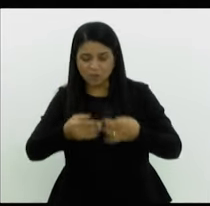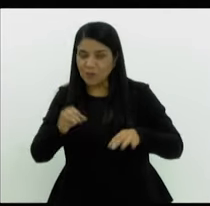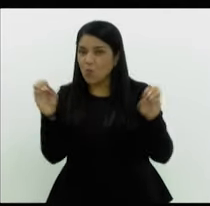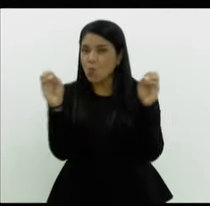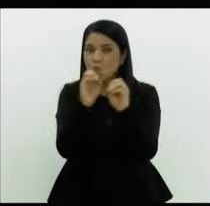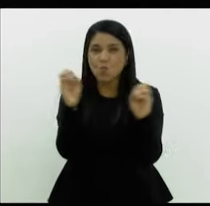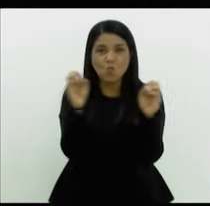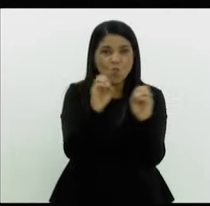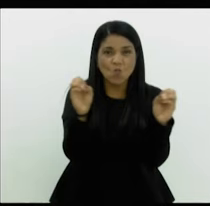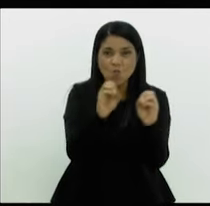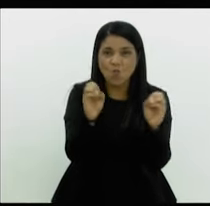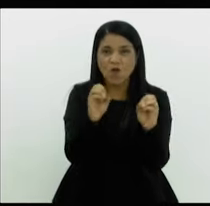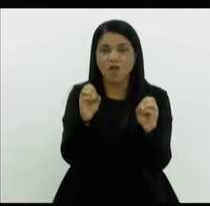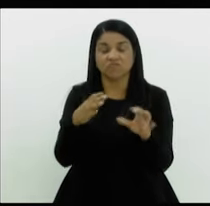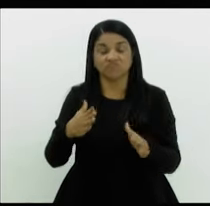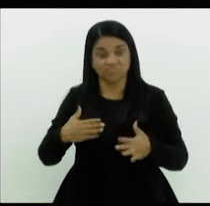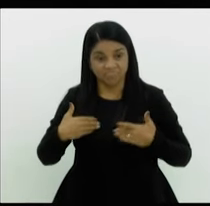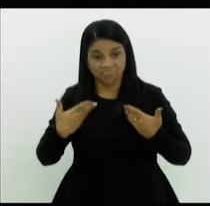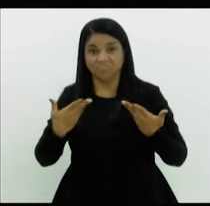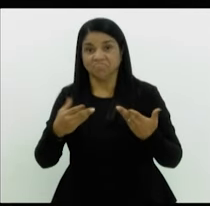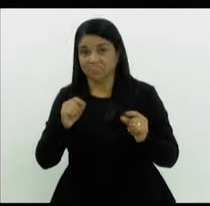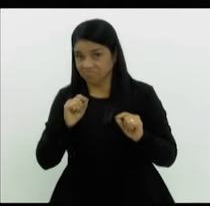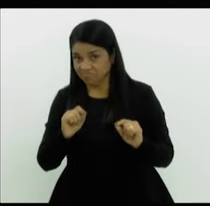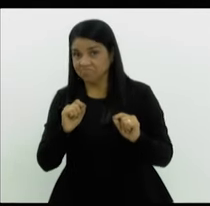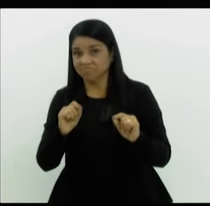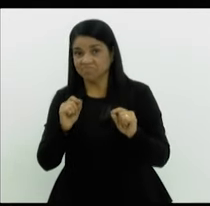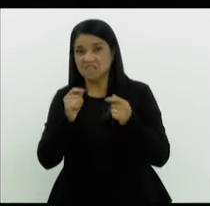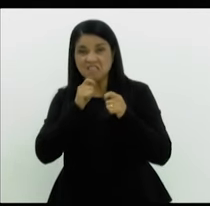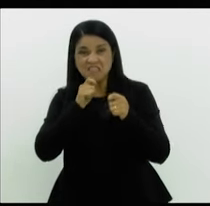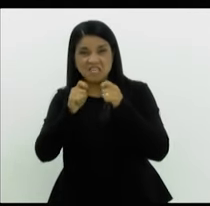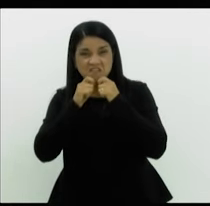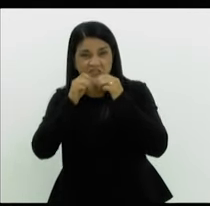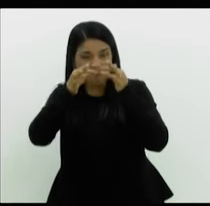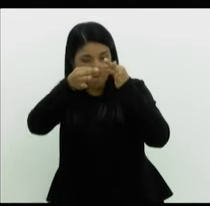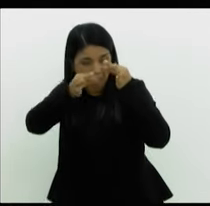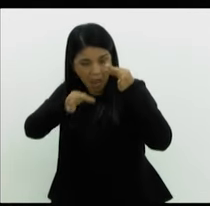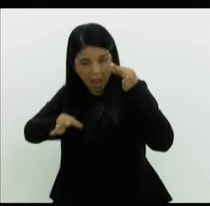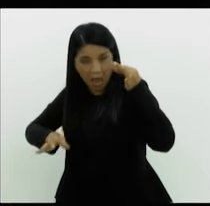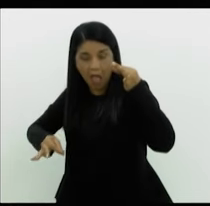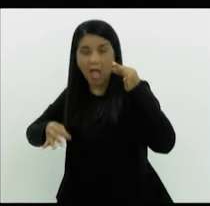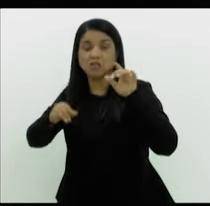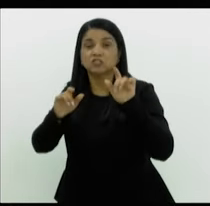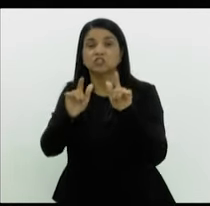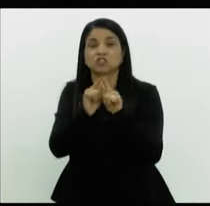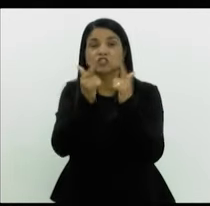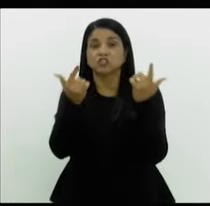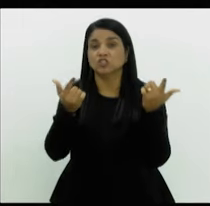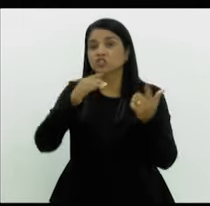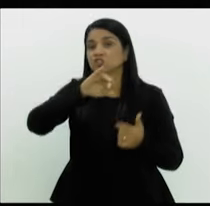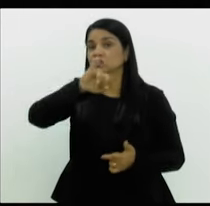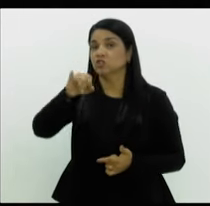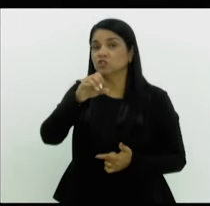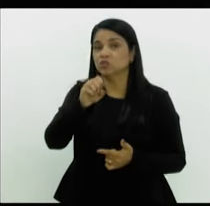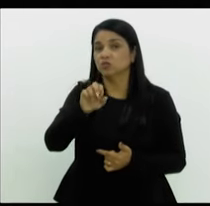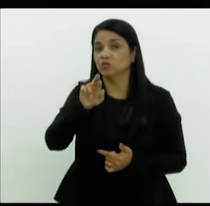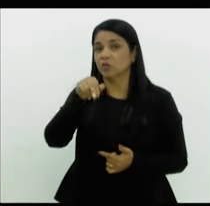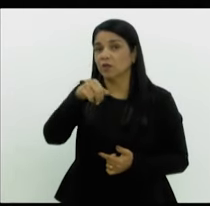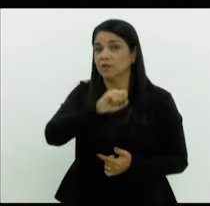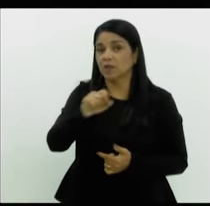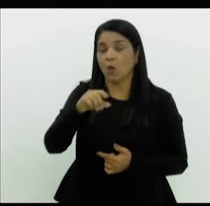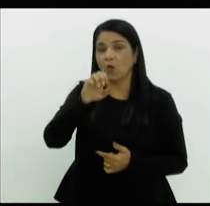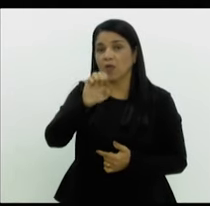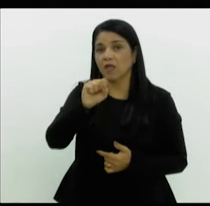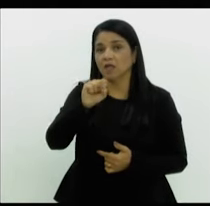em nenhum momento, na longa entrevista que deu para o jornal Estadão, o deputado federal Pedro Paulo